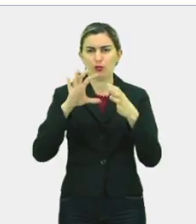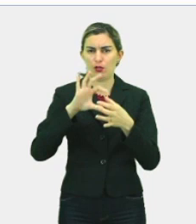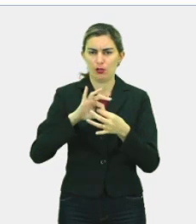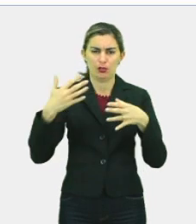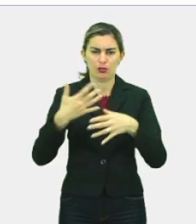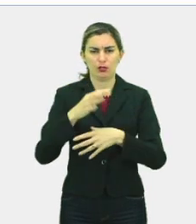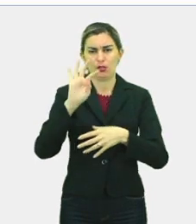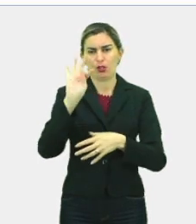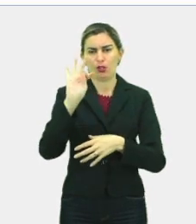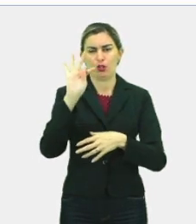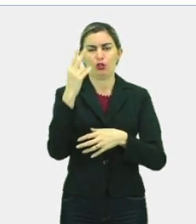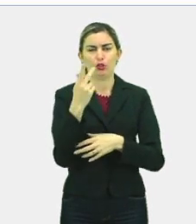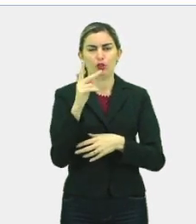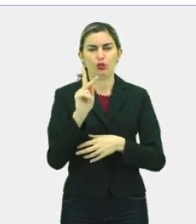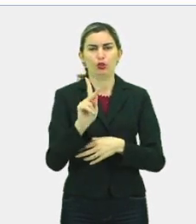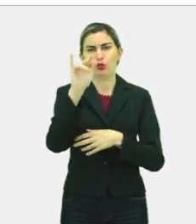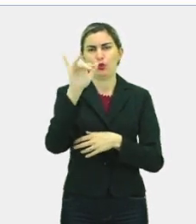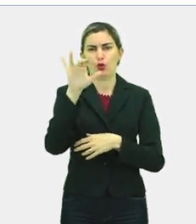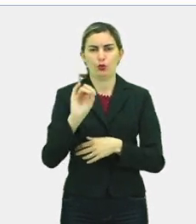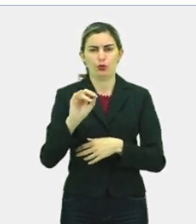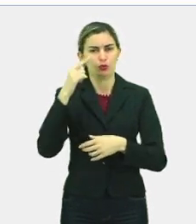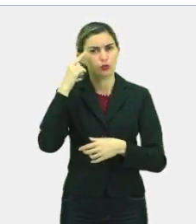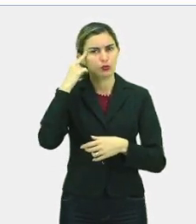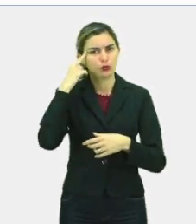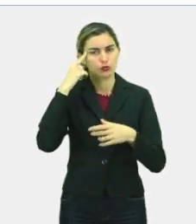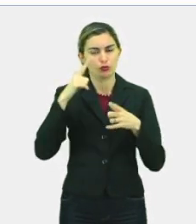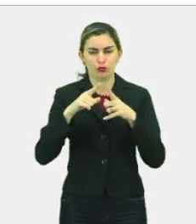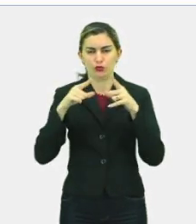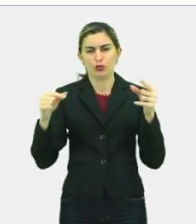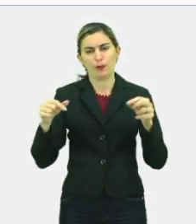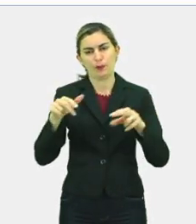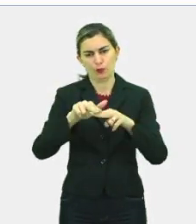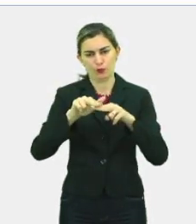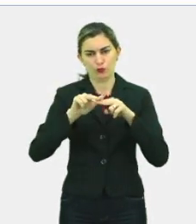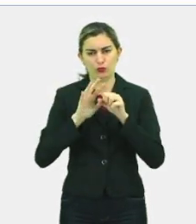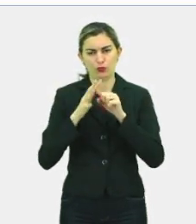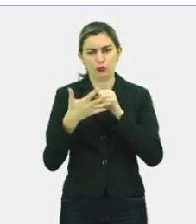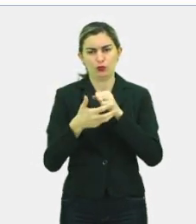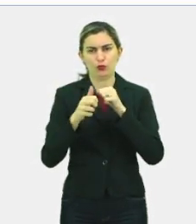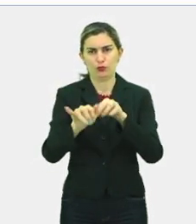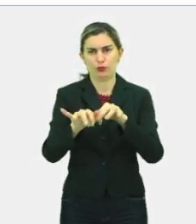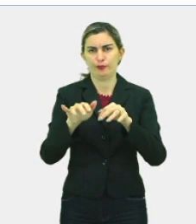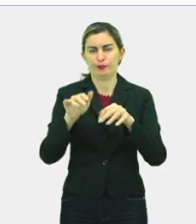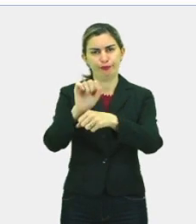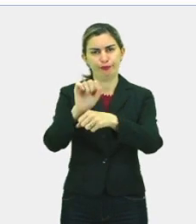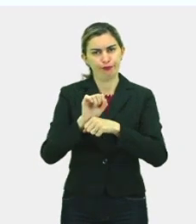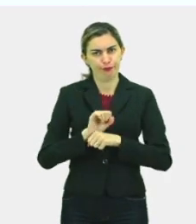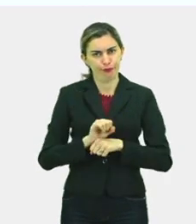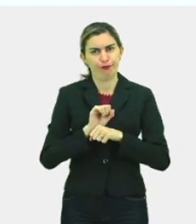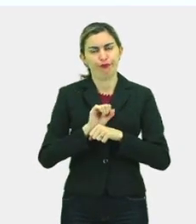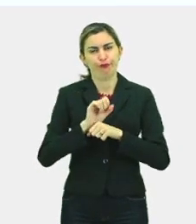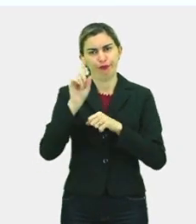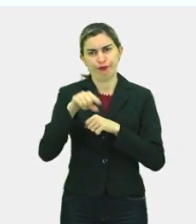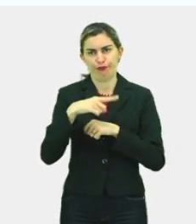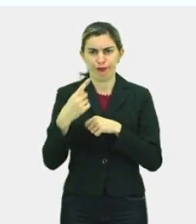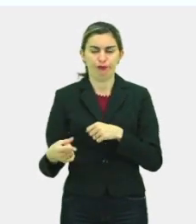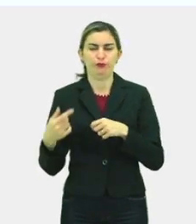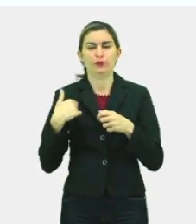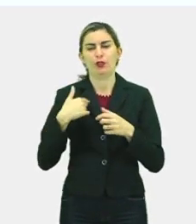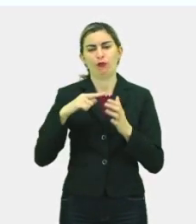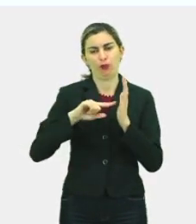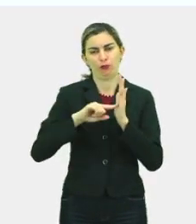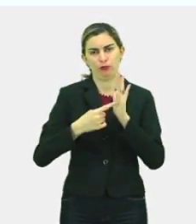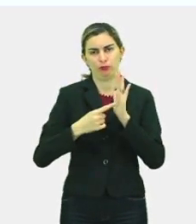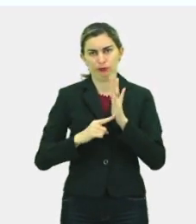aconteceriam na cidade de Tóquio, no Japão. Devido ao Covid, isso teve que ser adiado. Como eu falei,